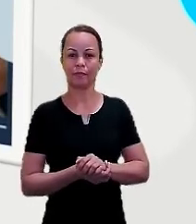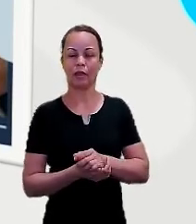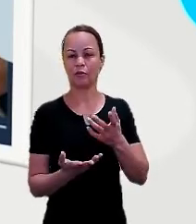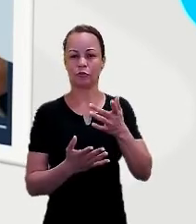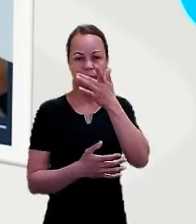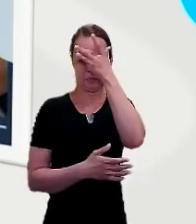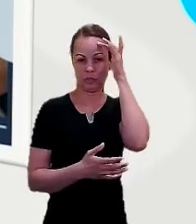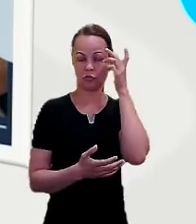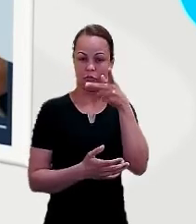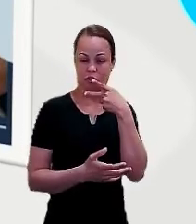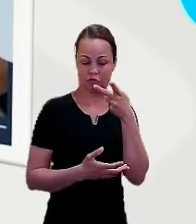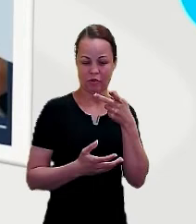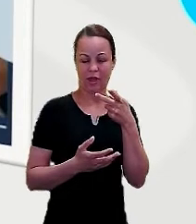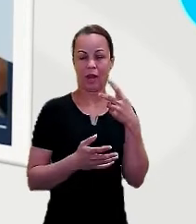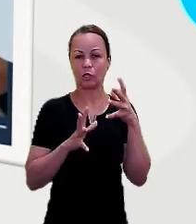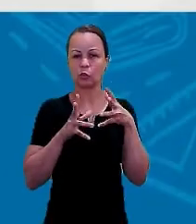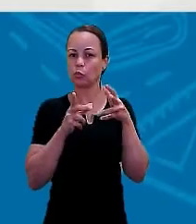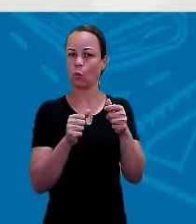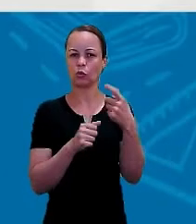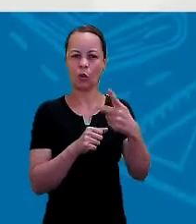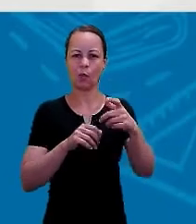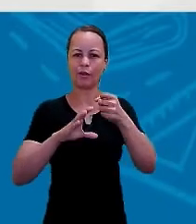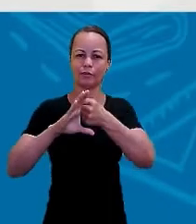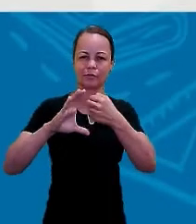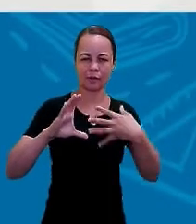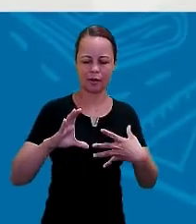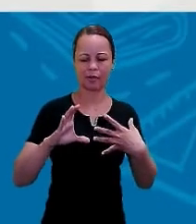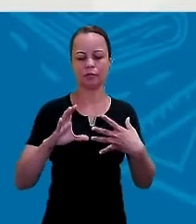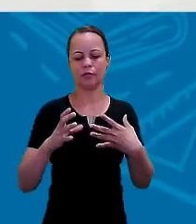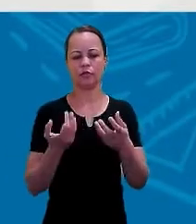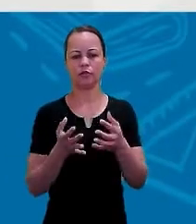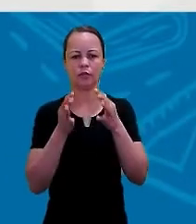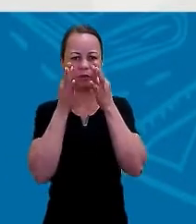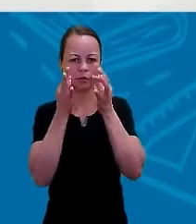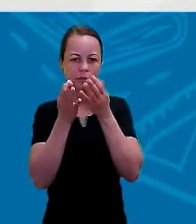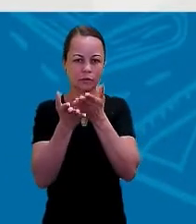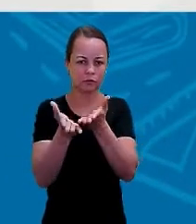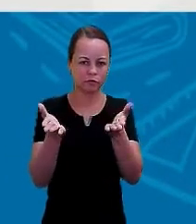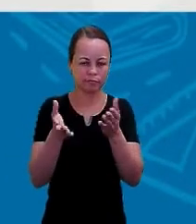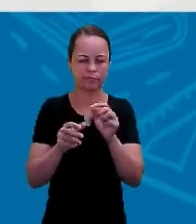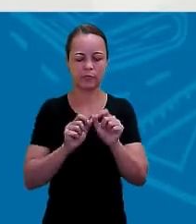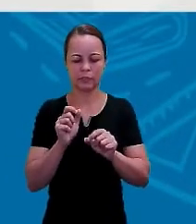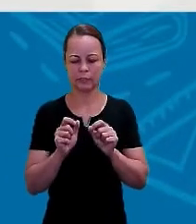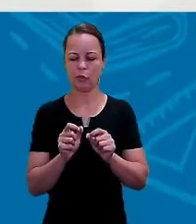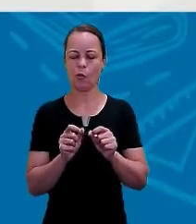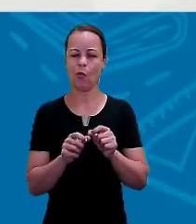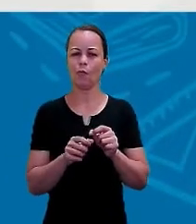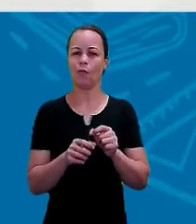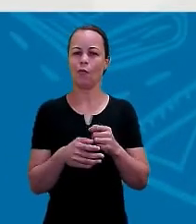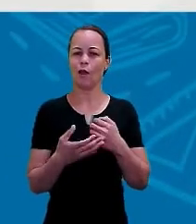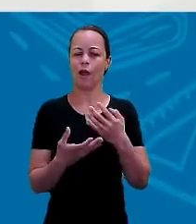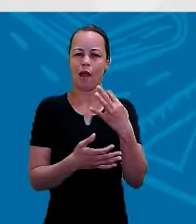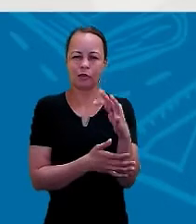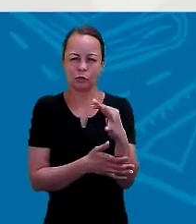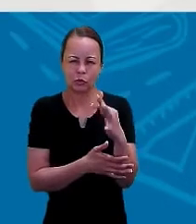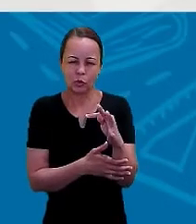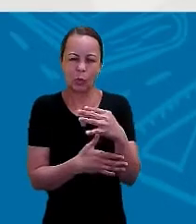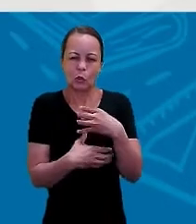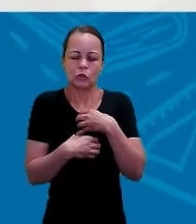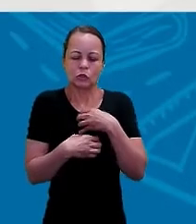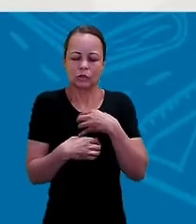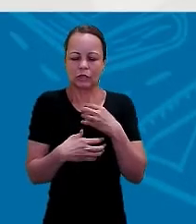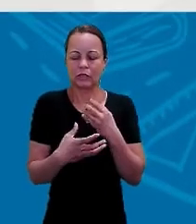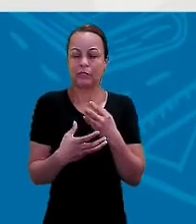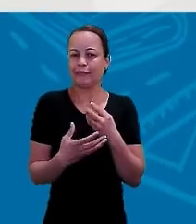essas características. Então, mais uma vez, chama a atenção de vocês. Como a dor é algo extremamente complexo e é algo